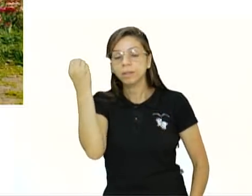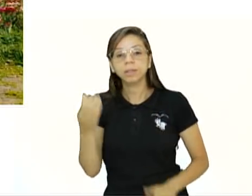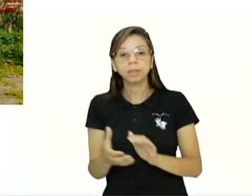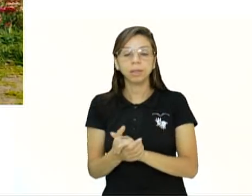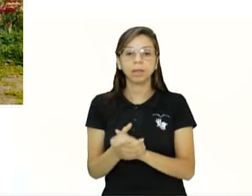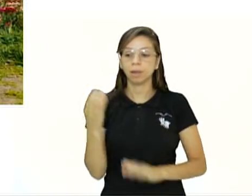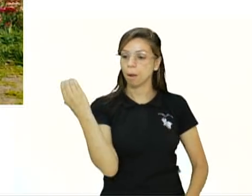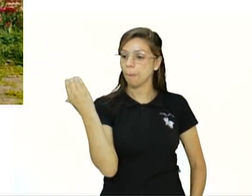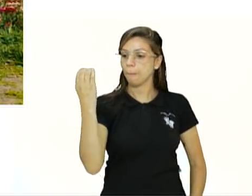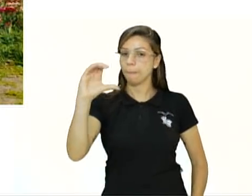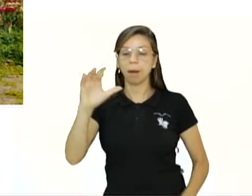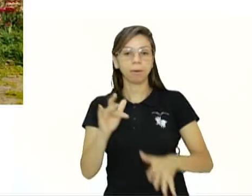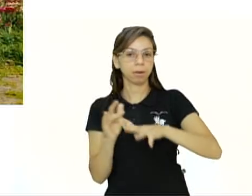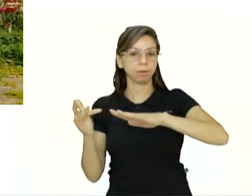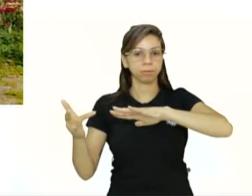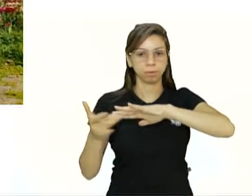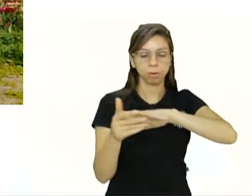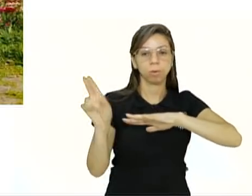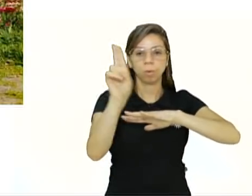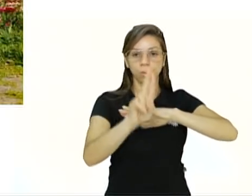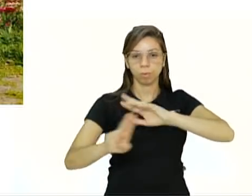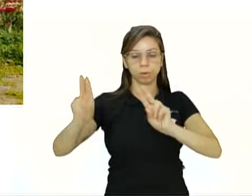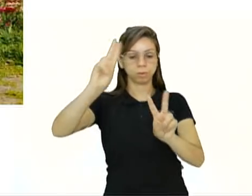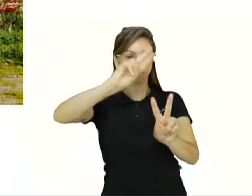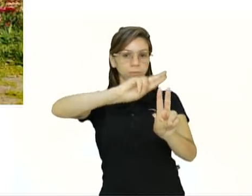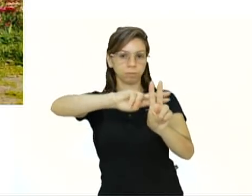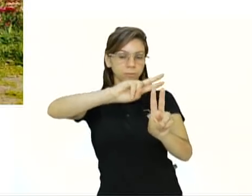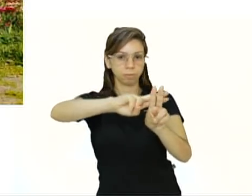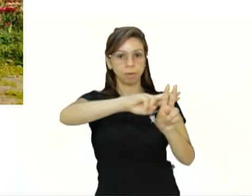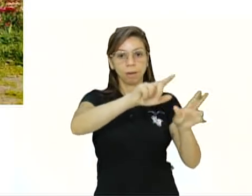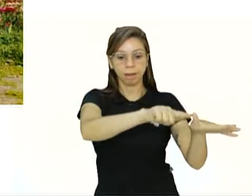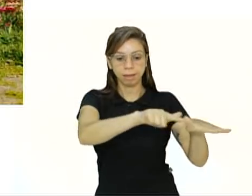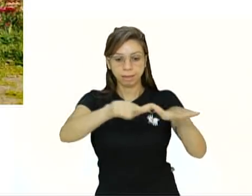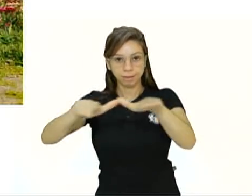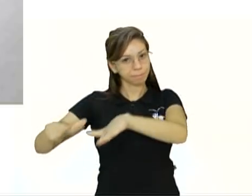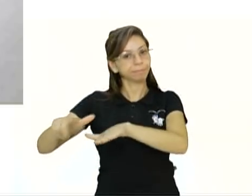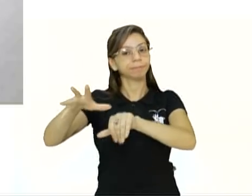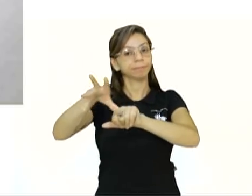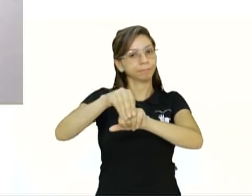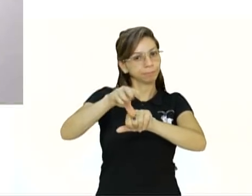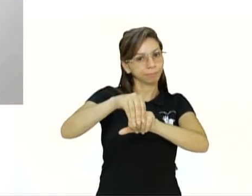suas redes sociais usando o hashtag Semana do Conhecimento.